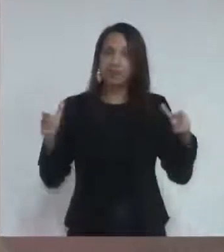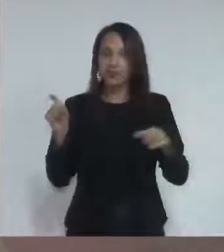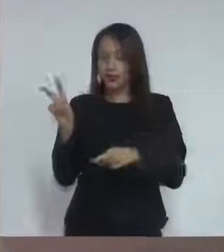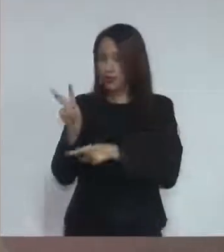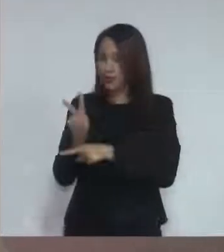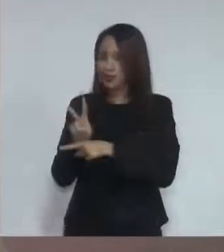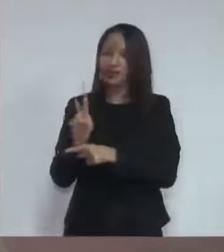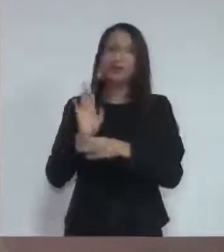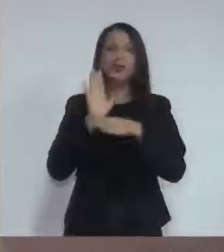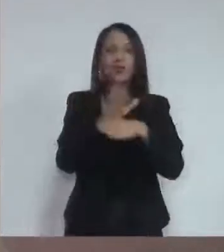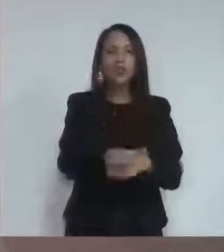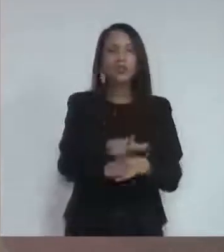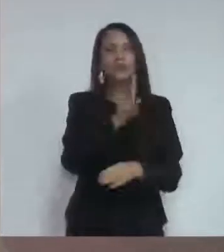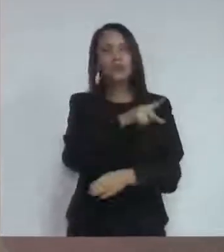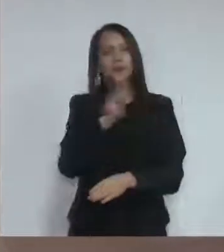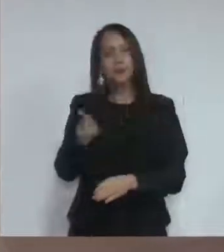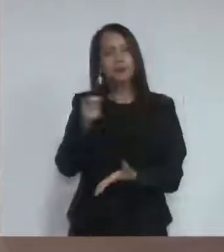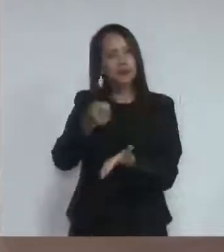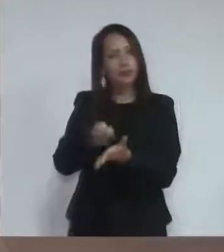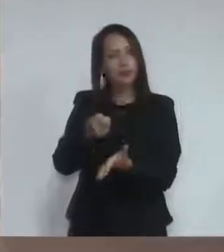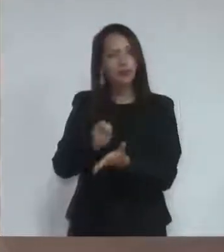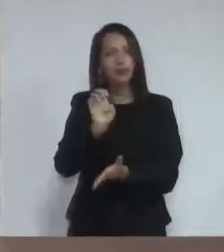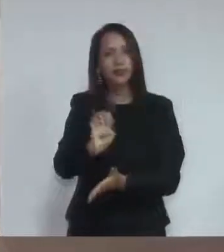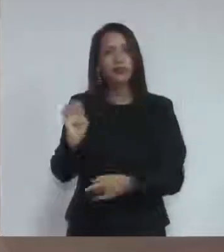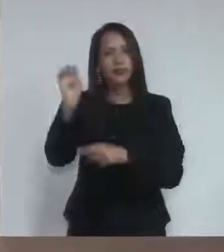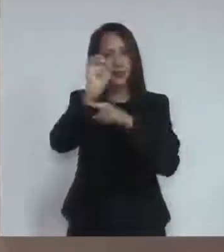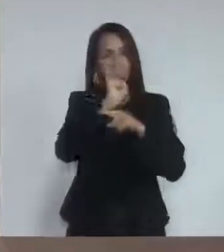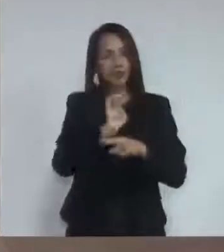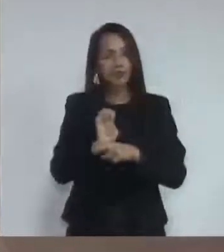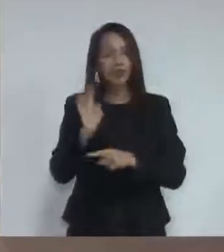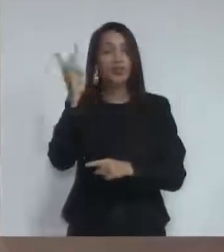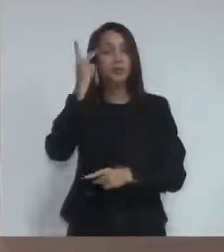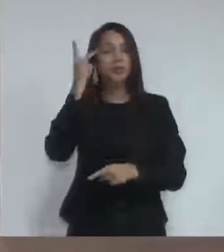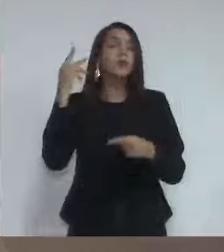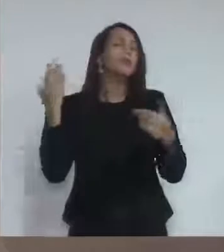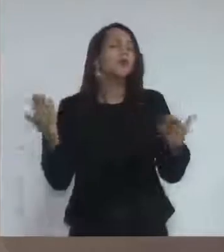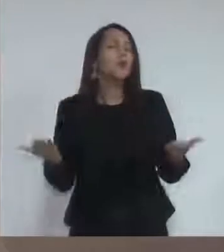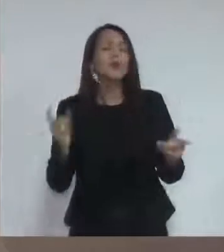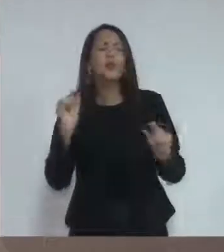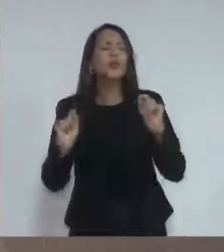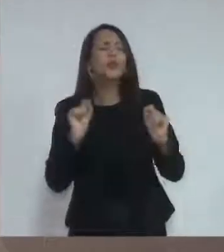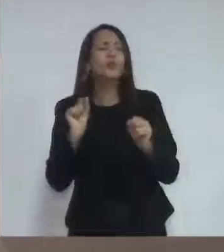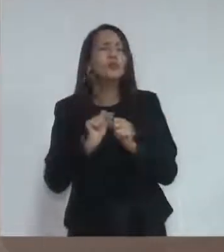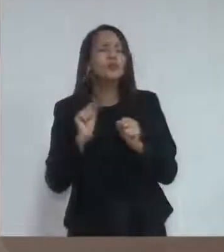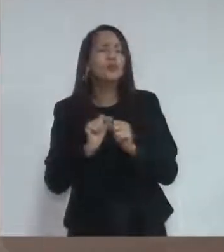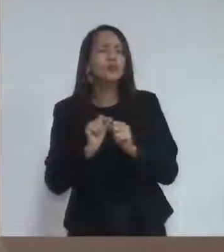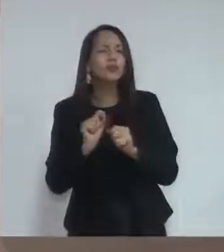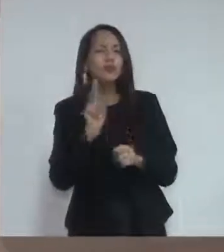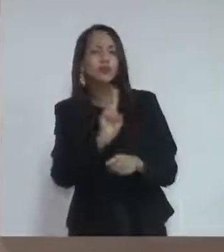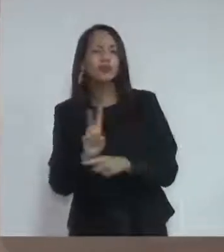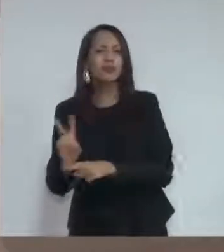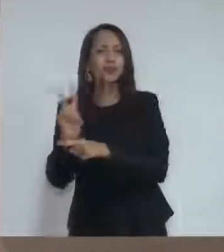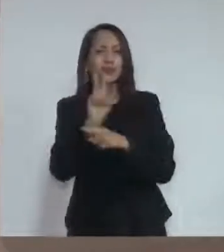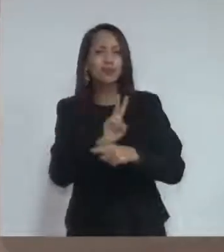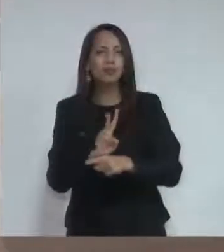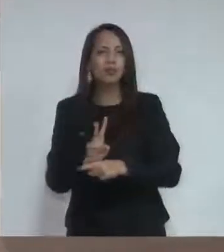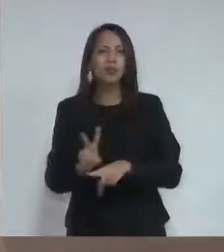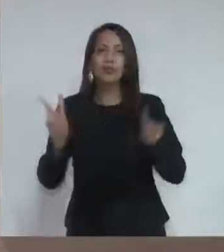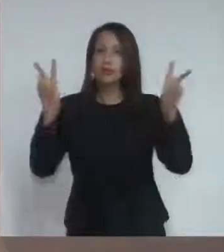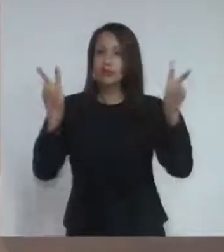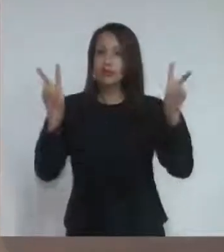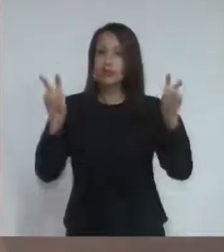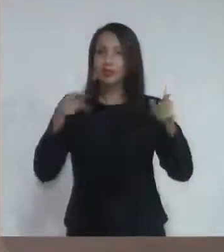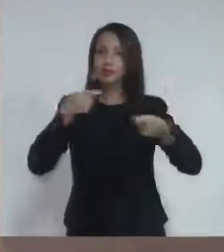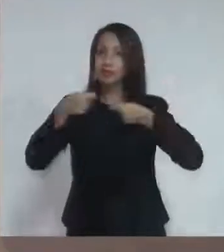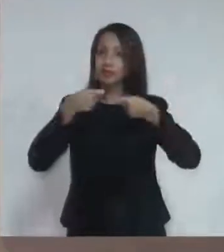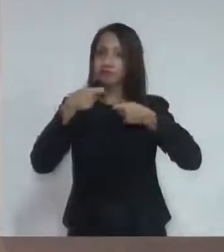ao professor já é obrigatória no estado de São Paulo. Mas, afinal, o que fazem os cuidadores? Este é o tema da reportagem especial que eu